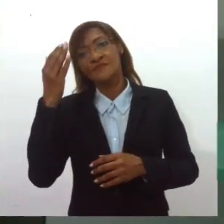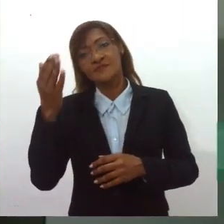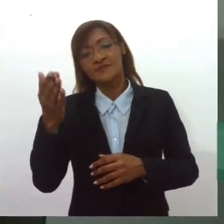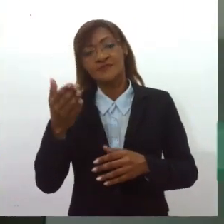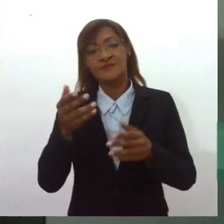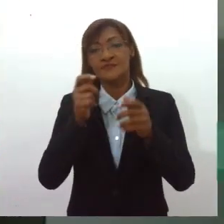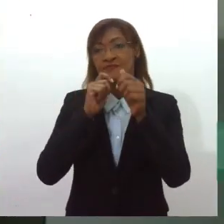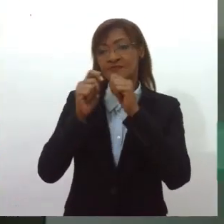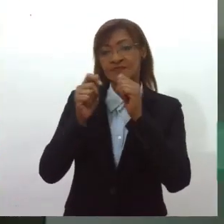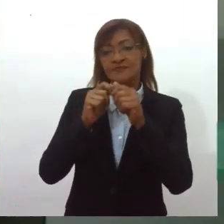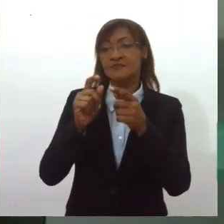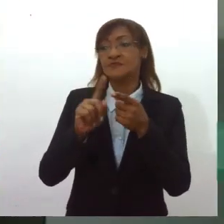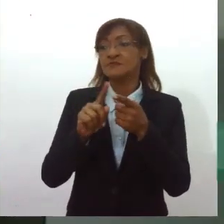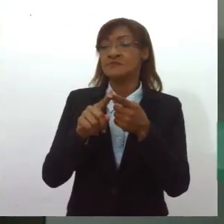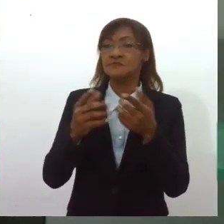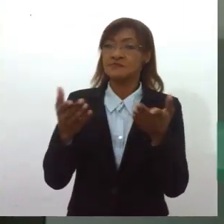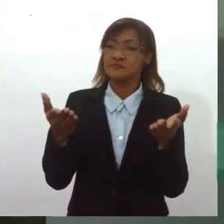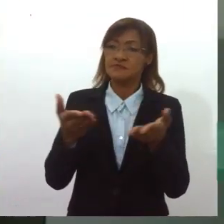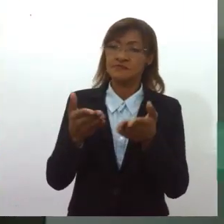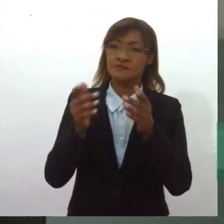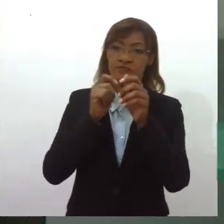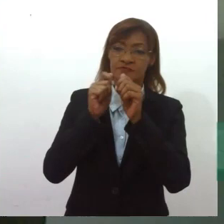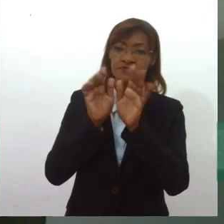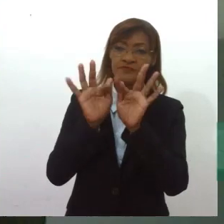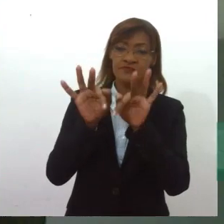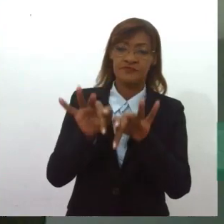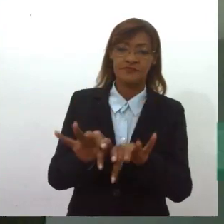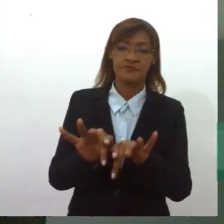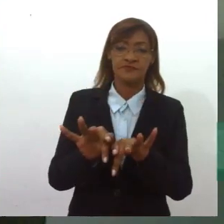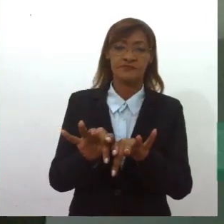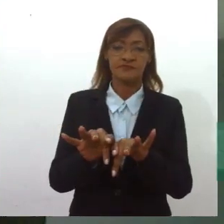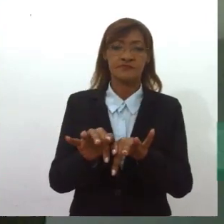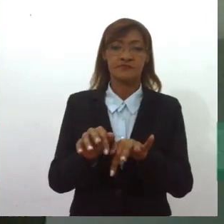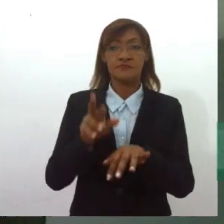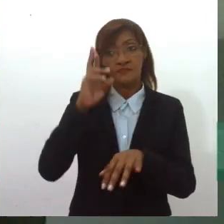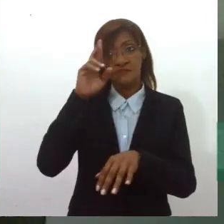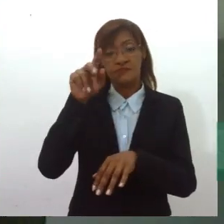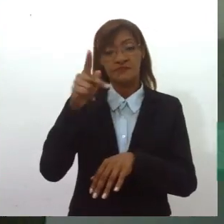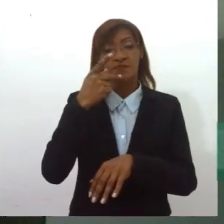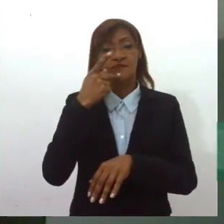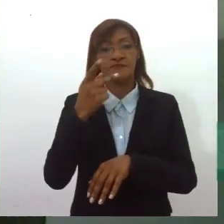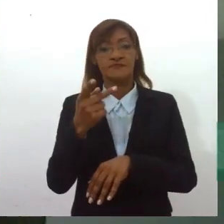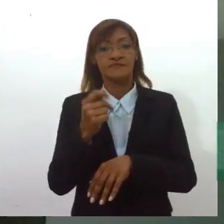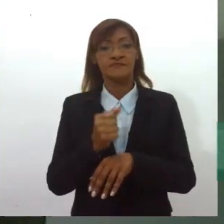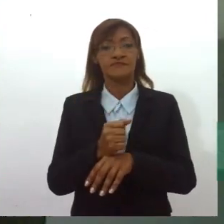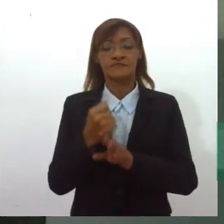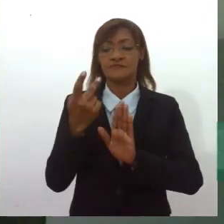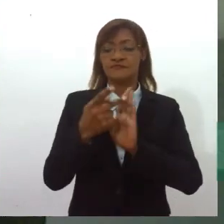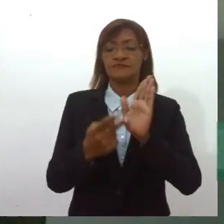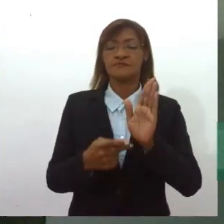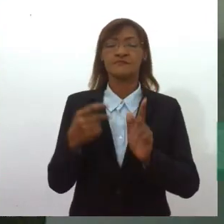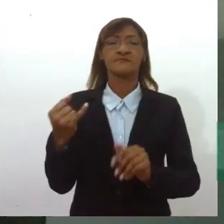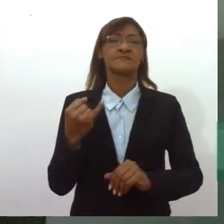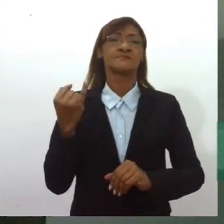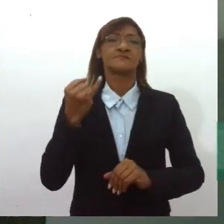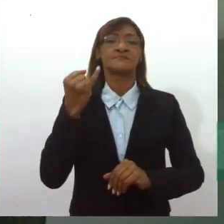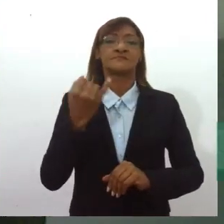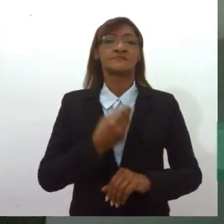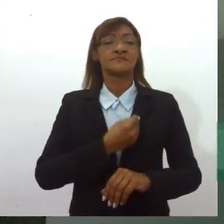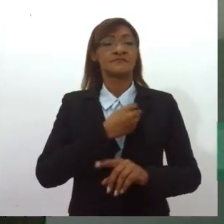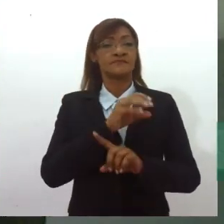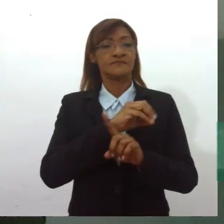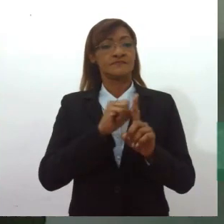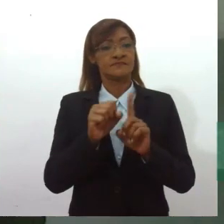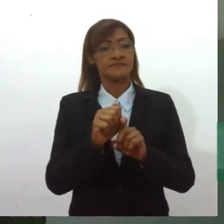participação e finalizar aqui a sua entrevista para que a senhora falasse aí a importância desse projeto de lei para a sociedade